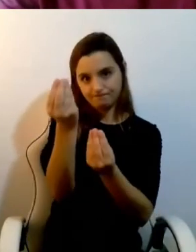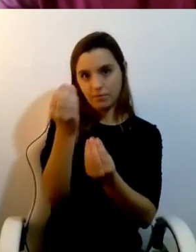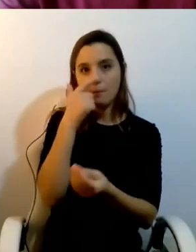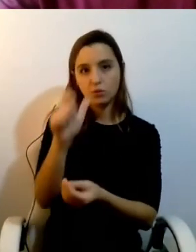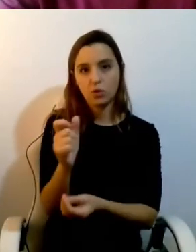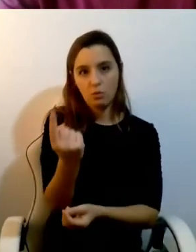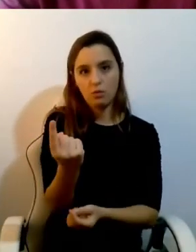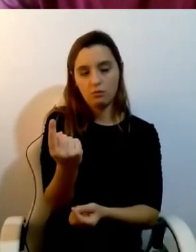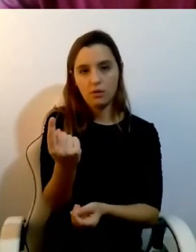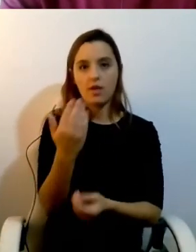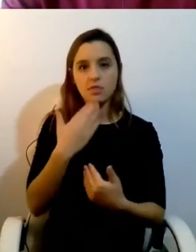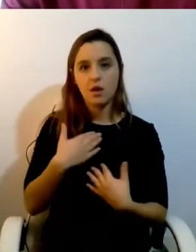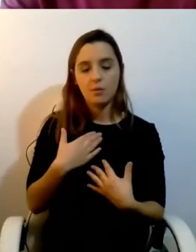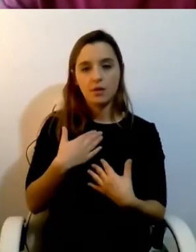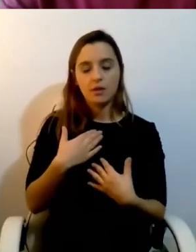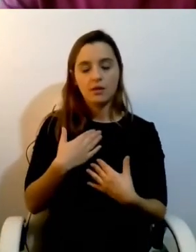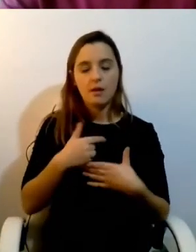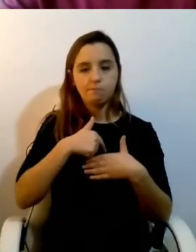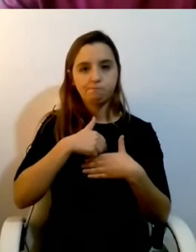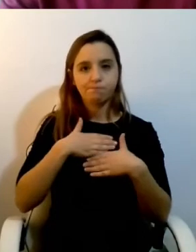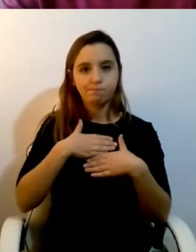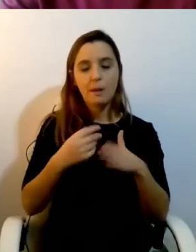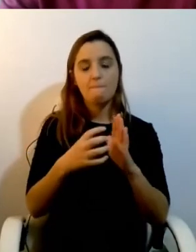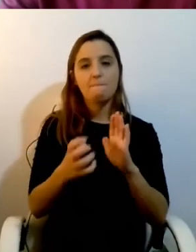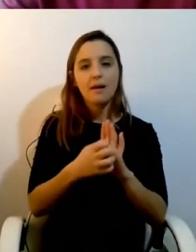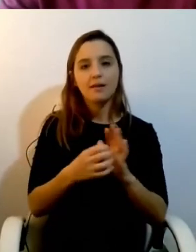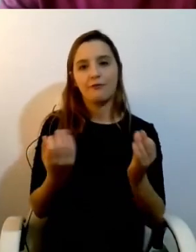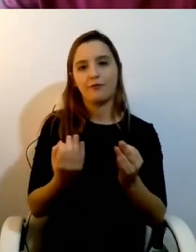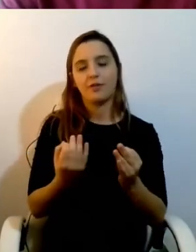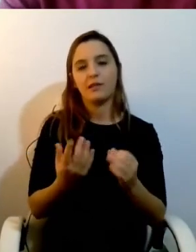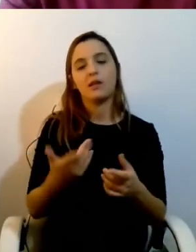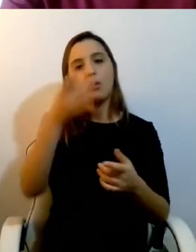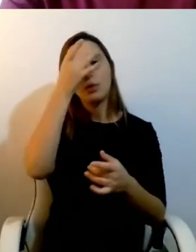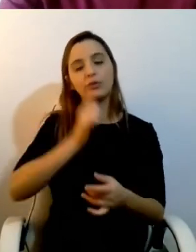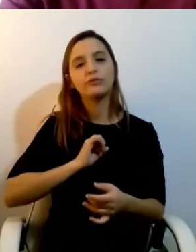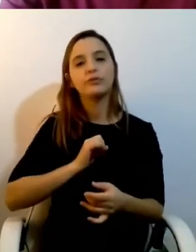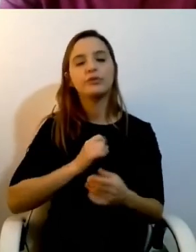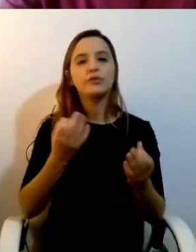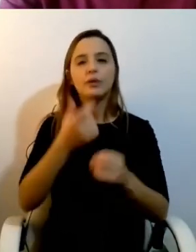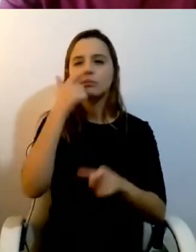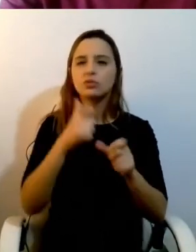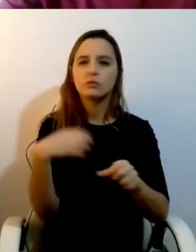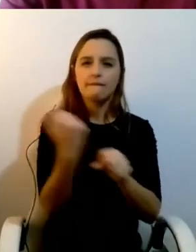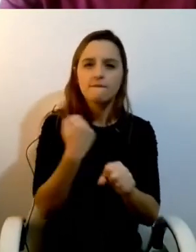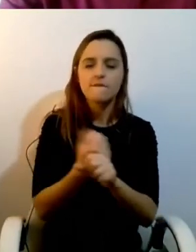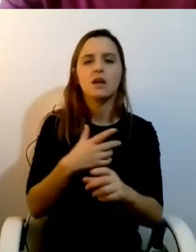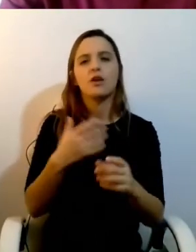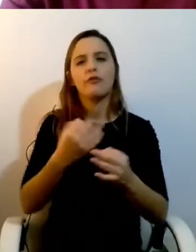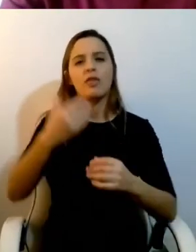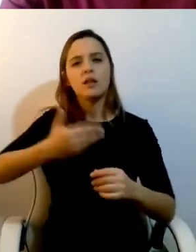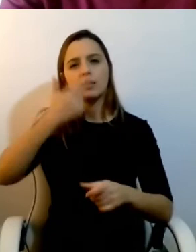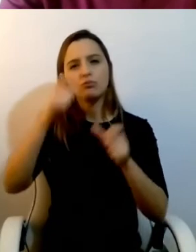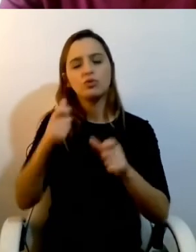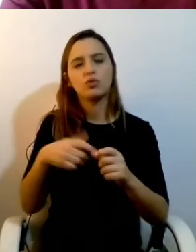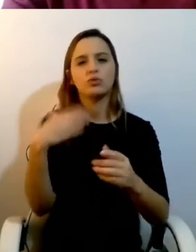muito pessoalmente, e que foi, na minha opinião, um grande ativista pelos direitos das pessoas com deficiência